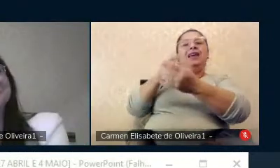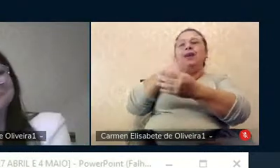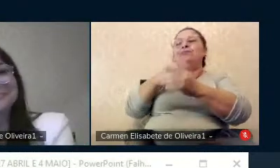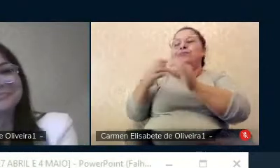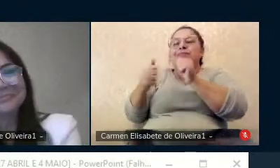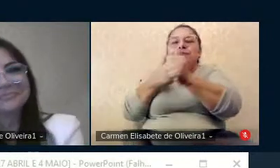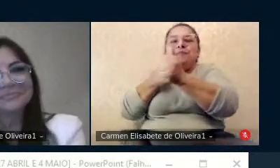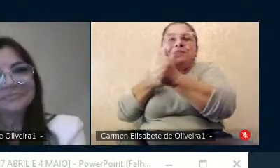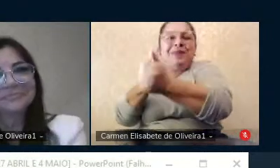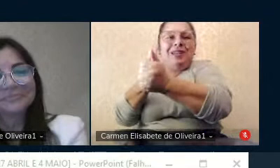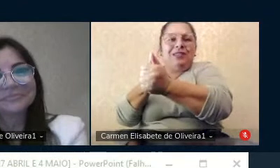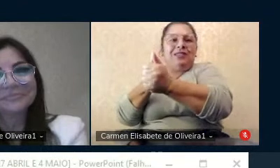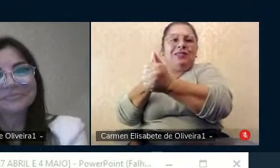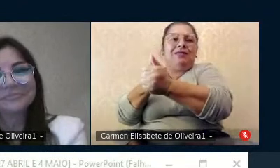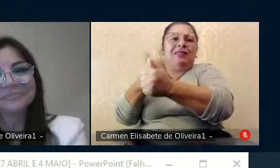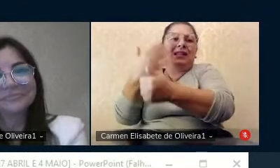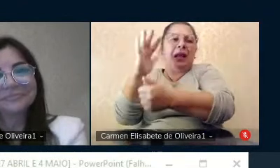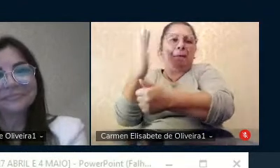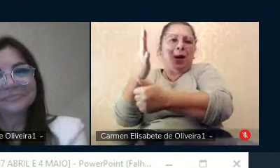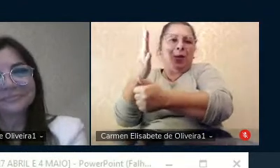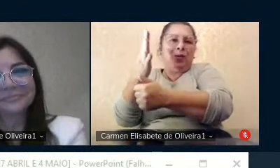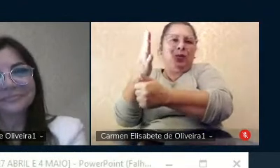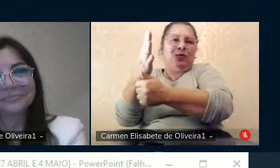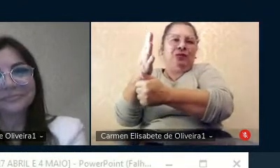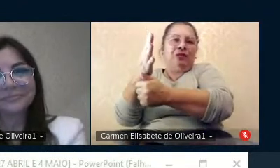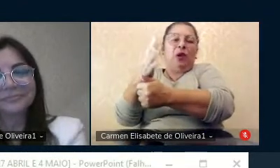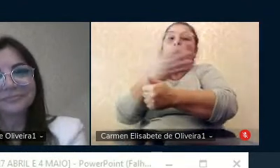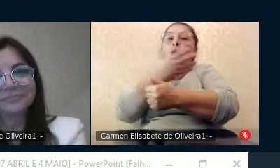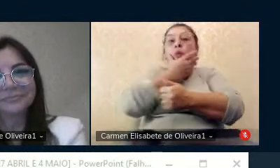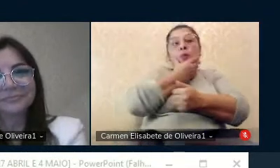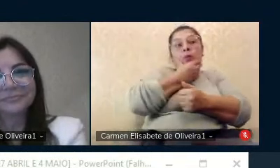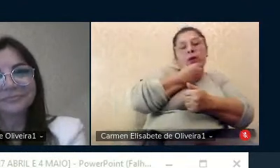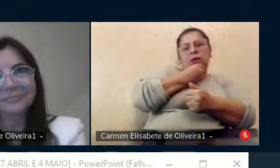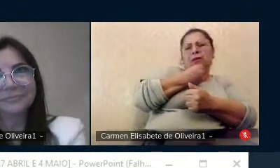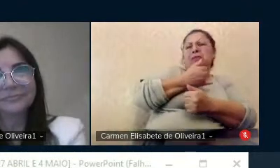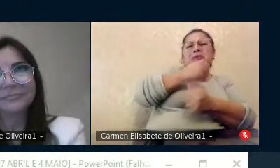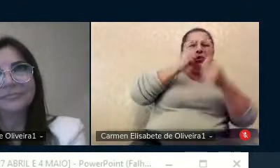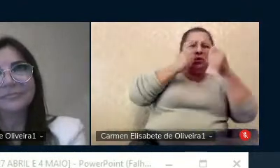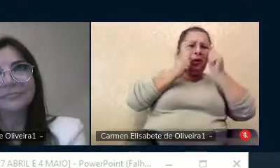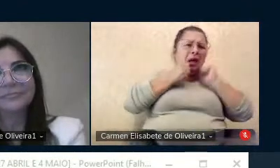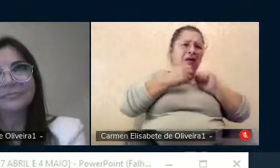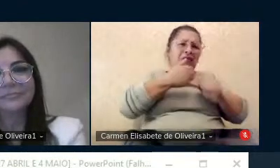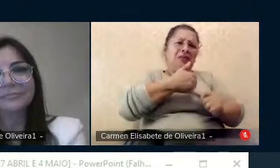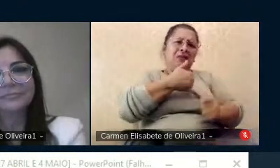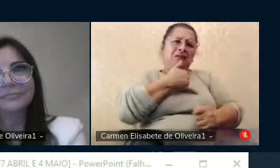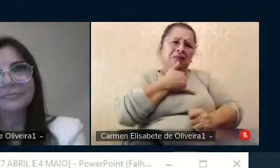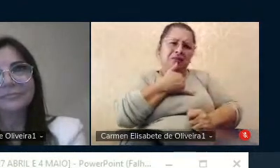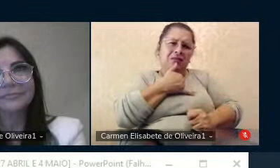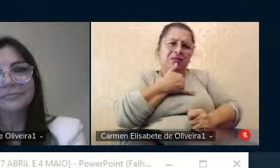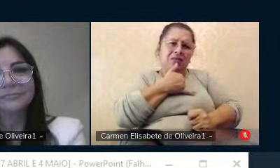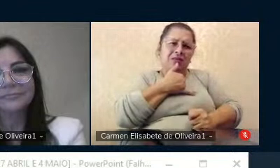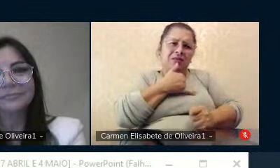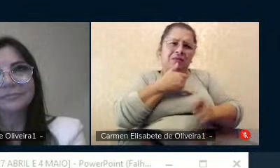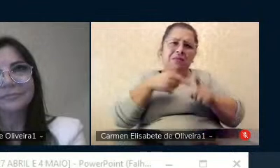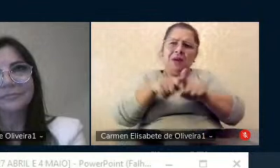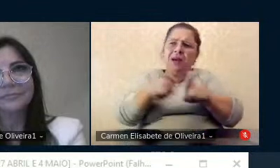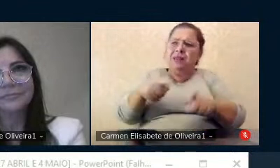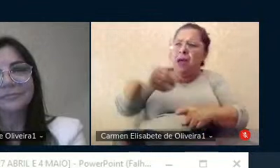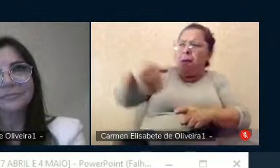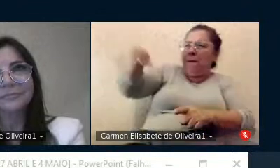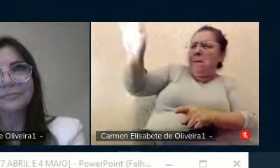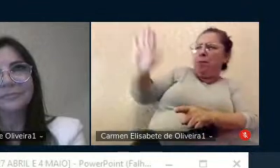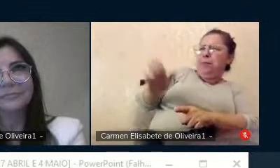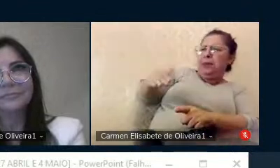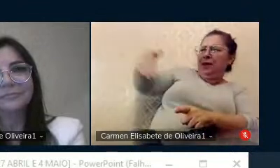né? Um menino que chorava, né? Que estava lá triste, pintou estrelas e teve